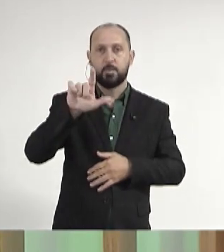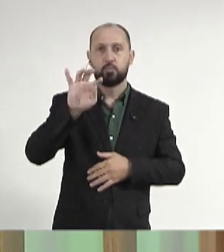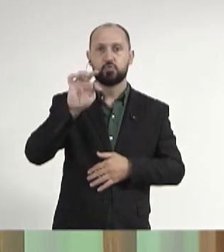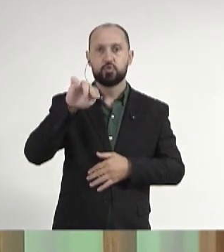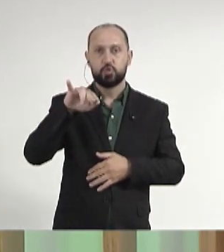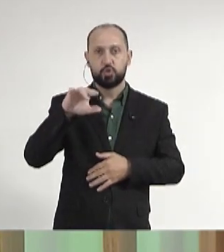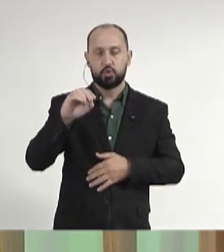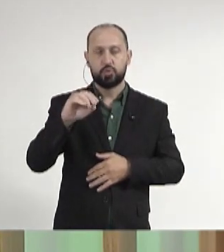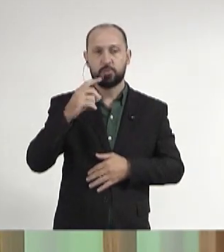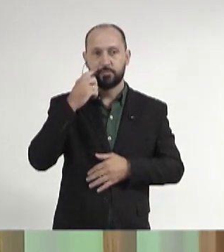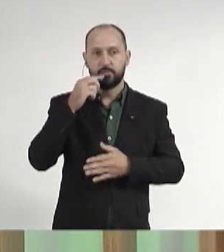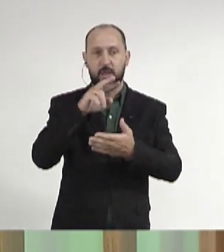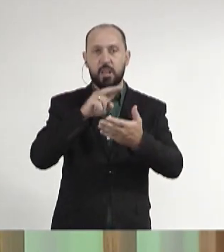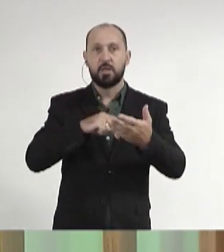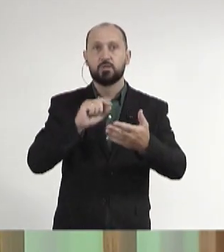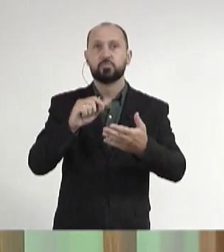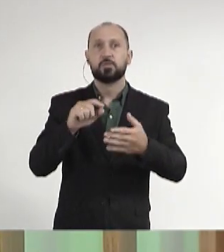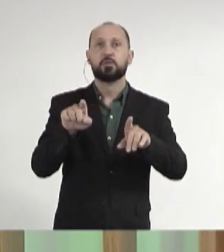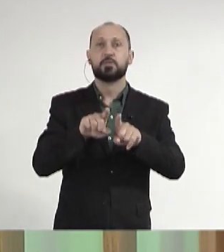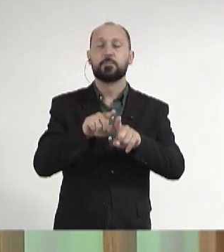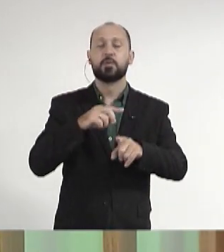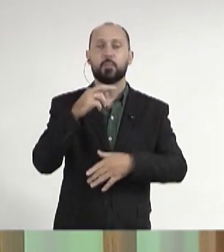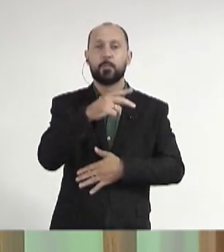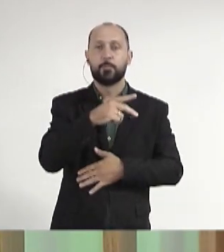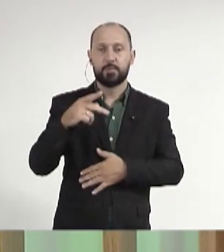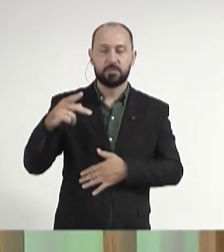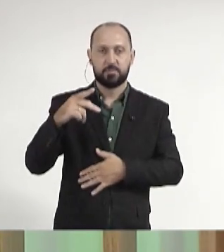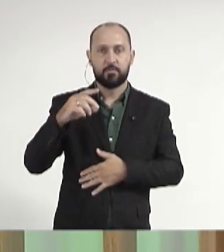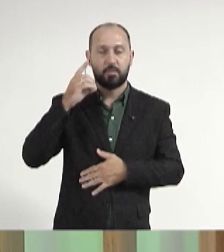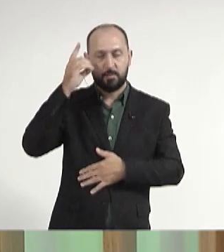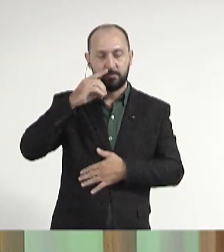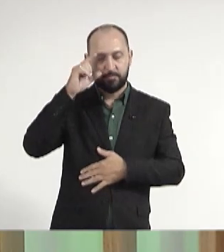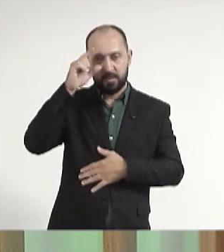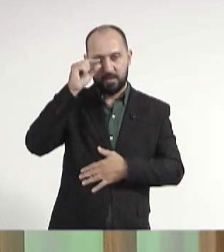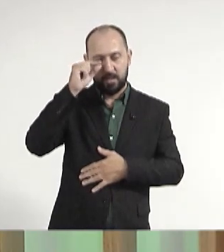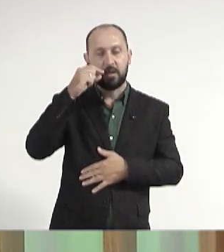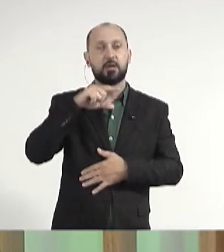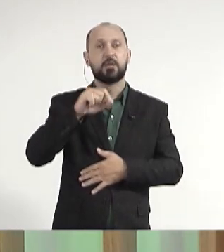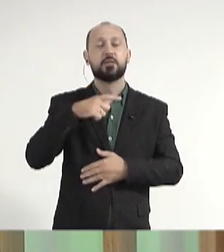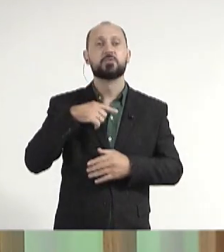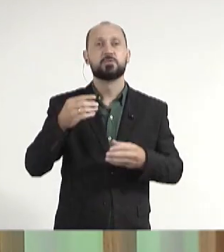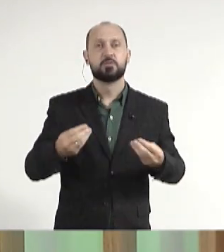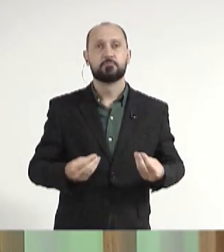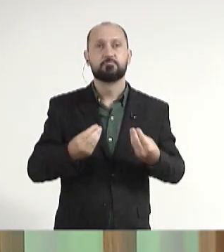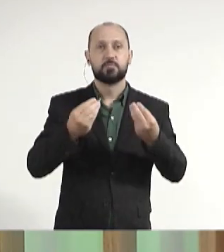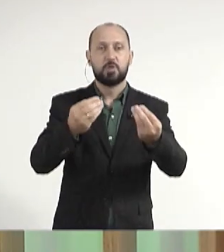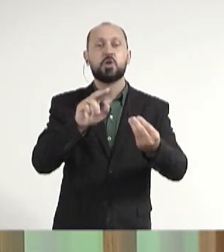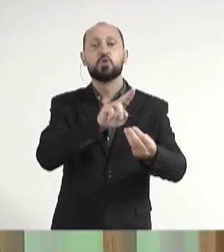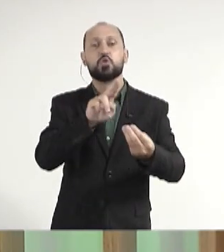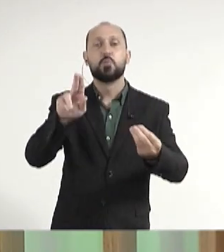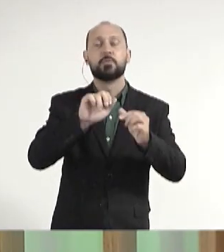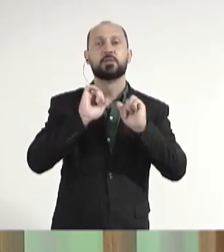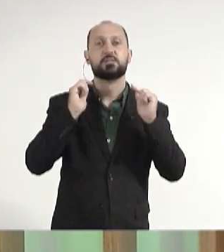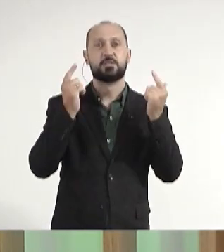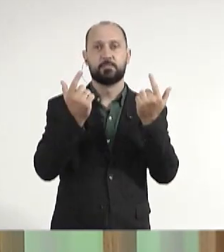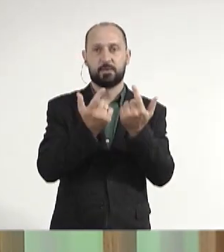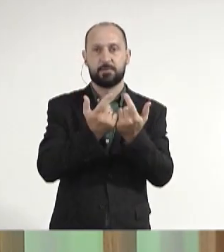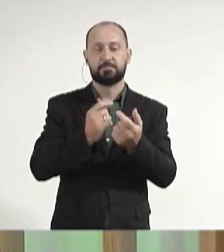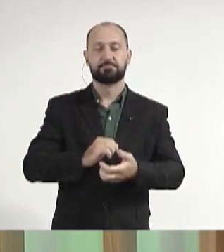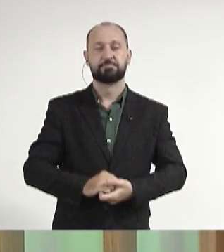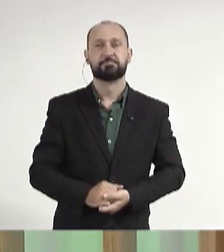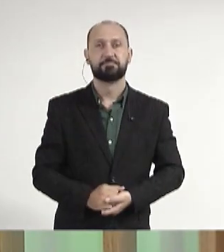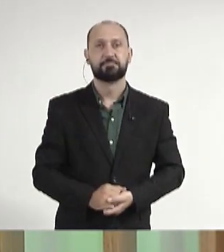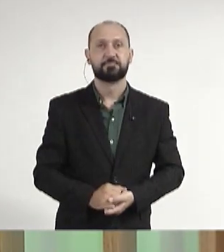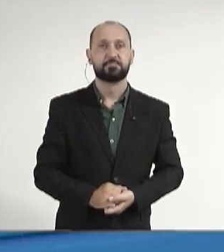Viana. Após a leitura da moção, inclusive, o presidente Gerson Claro pediu que essa moção seja encaminhada em nome da Assembleia